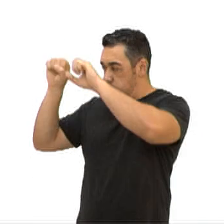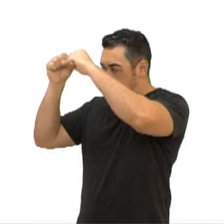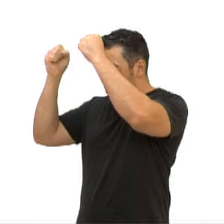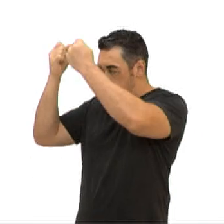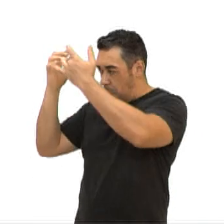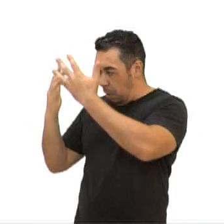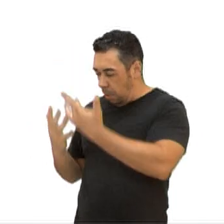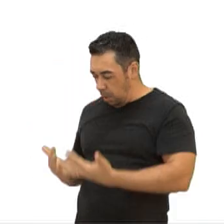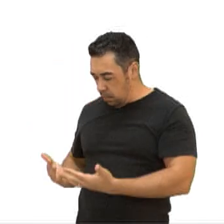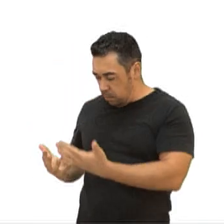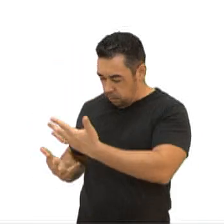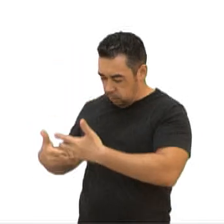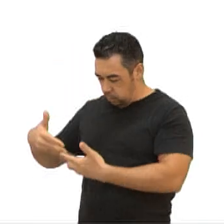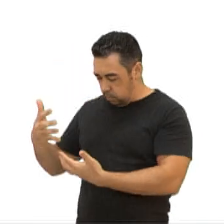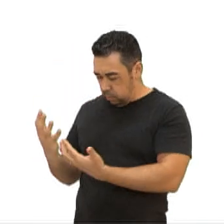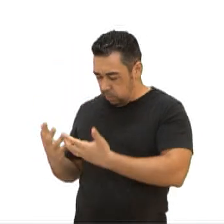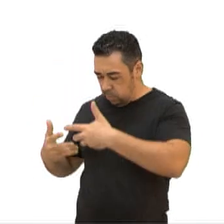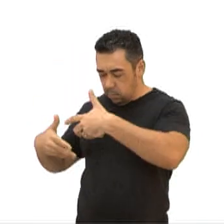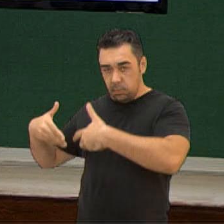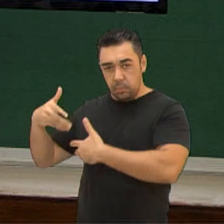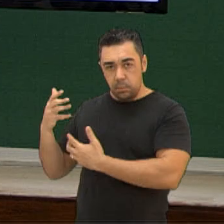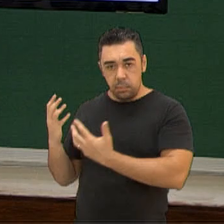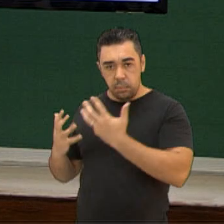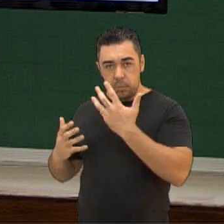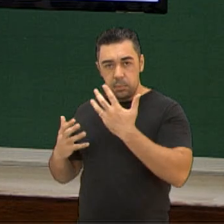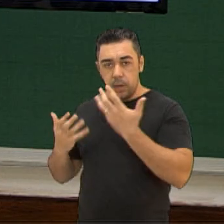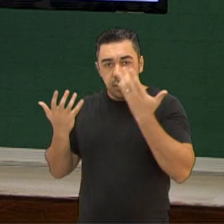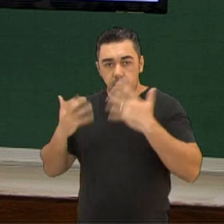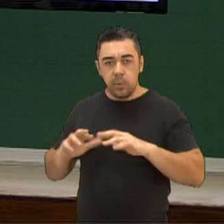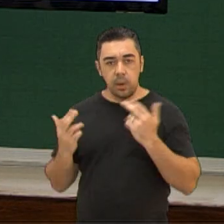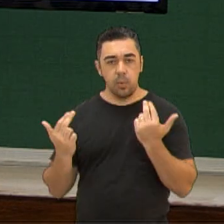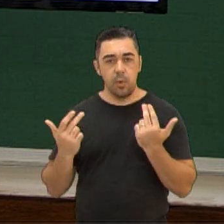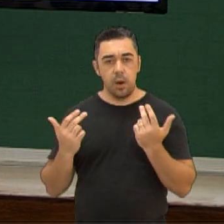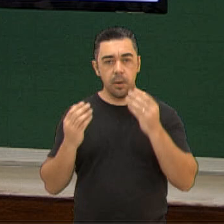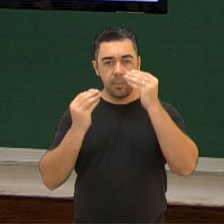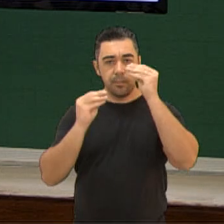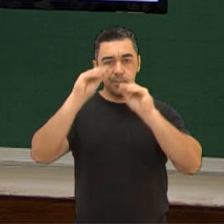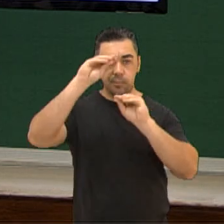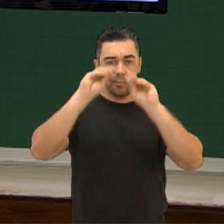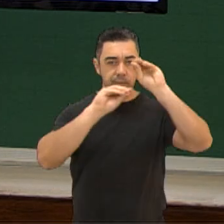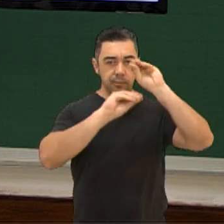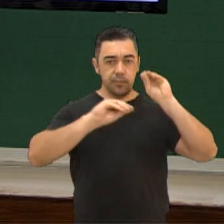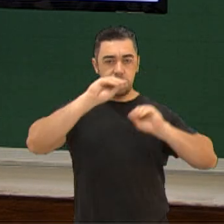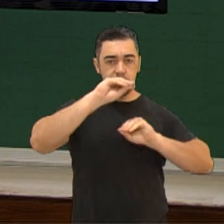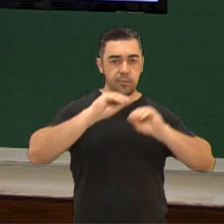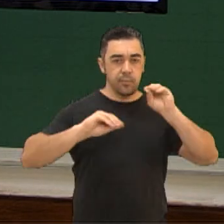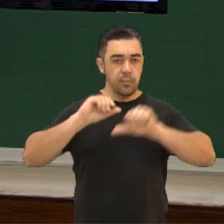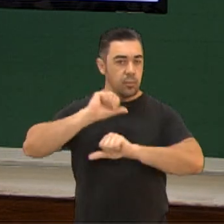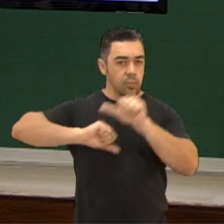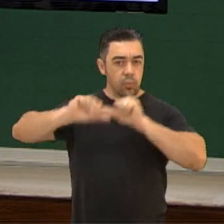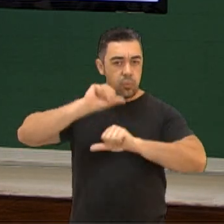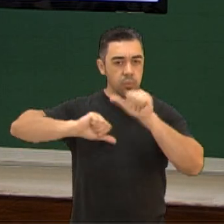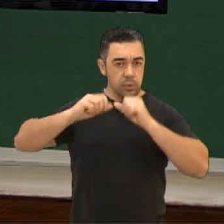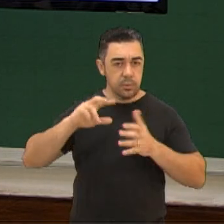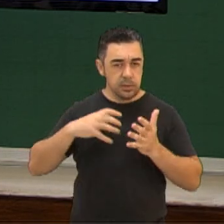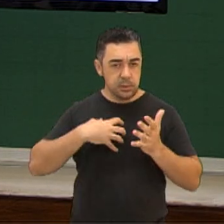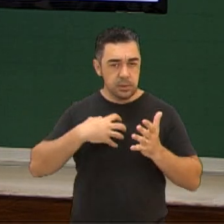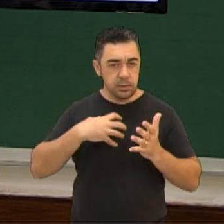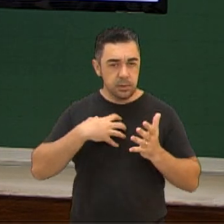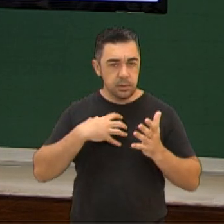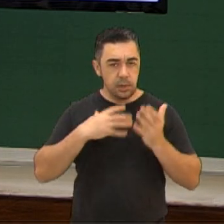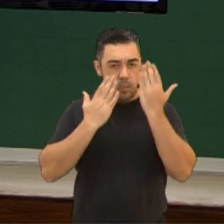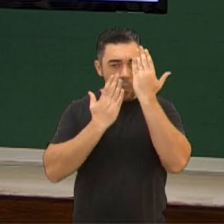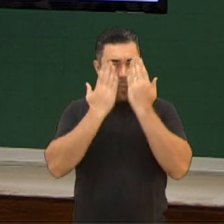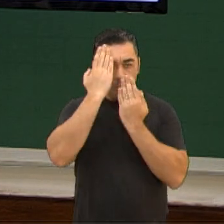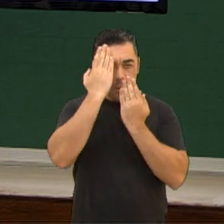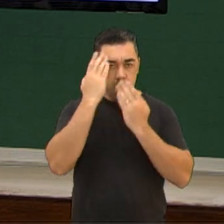vão remontar isso, mas eles não querem montar igualzinho. Então eles vão deixando algumas partes em lugares diferentes, por isso que dá essa deformação na